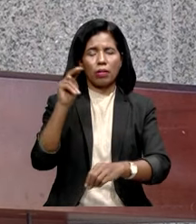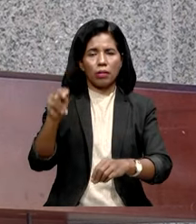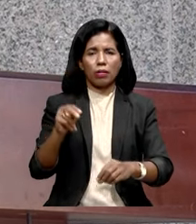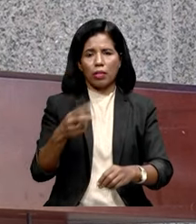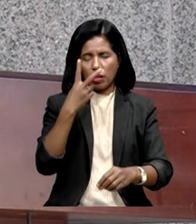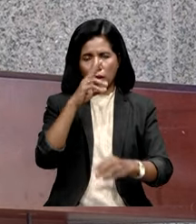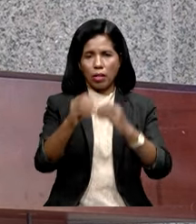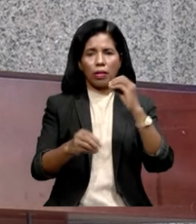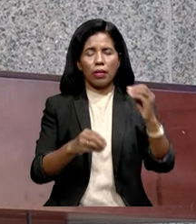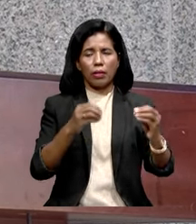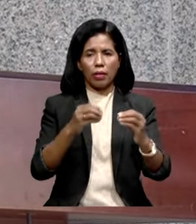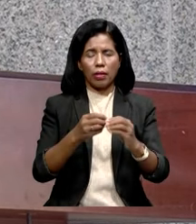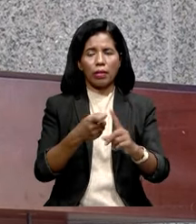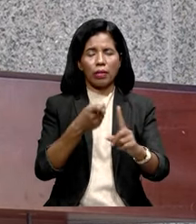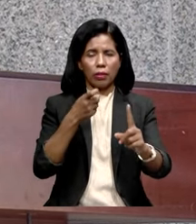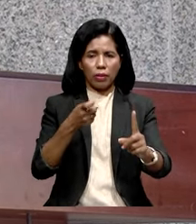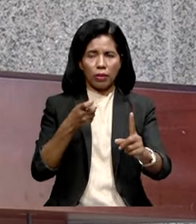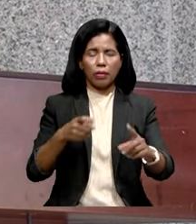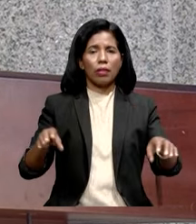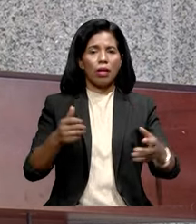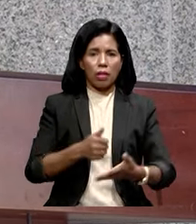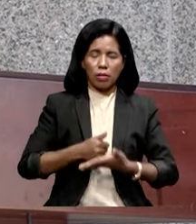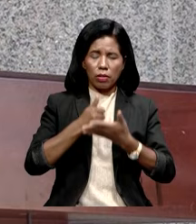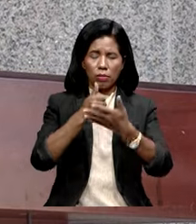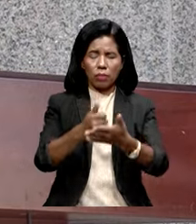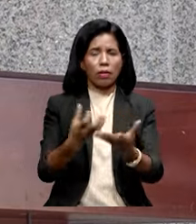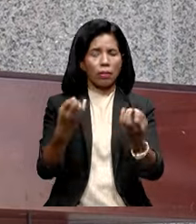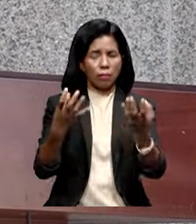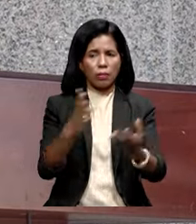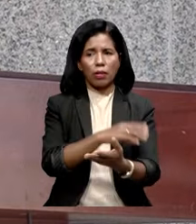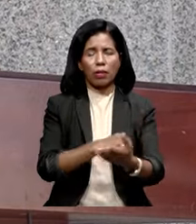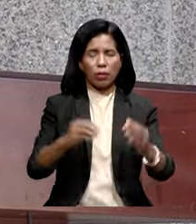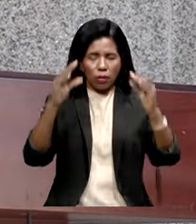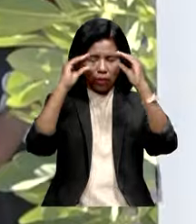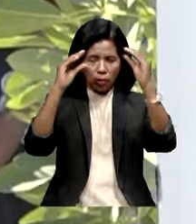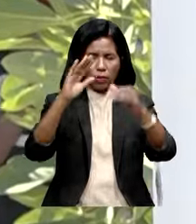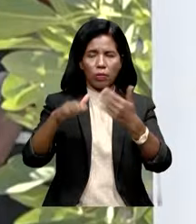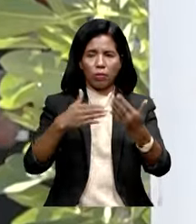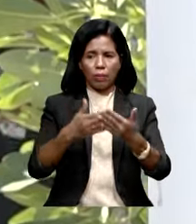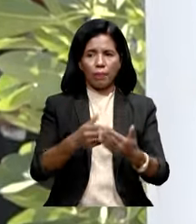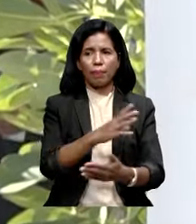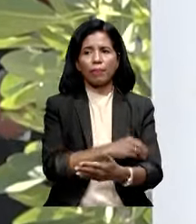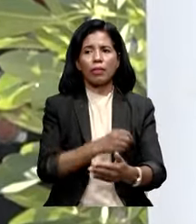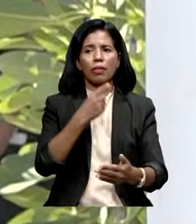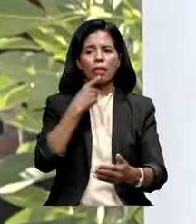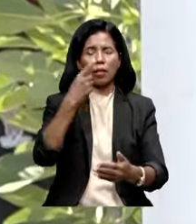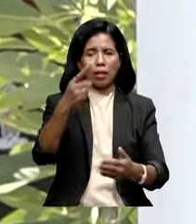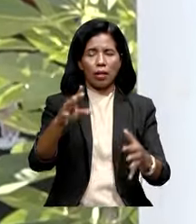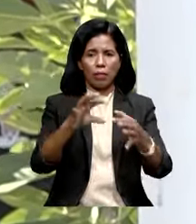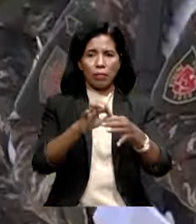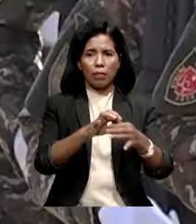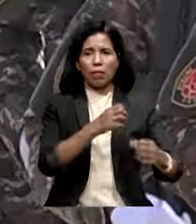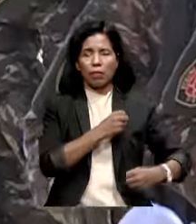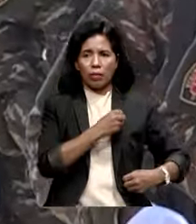Cidadão ida gnia ou de servir lutam ou dedicação no larantoma. Fala hermosa firma, membro